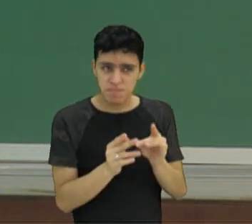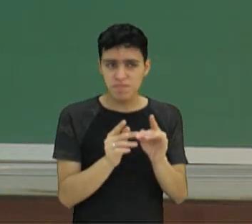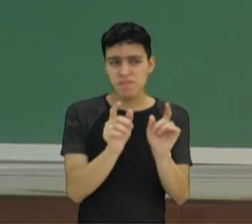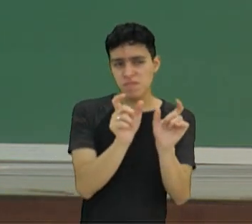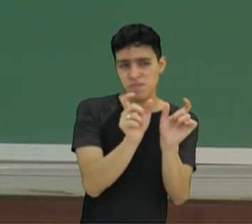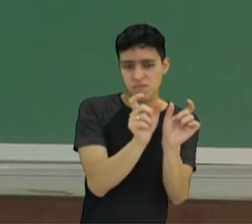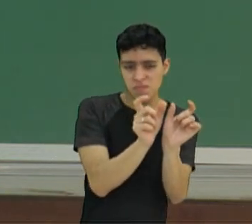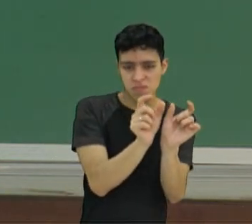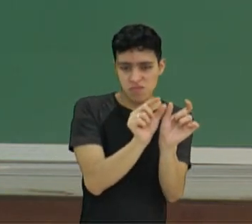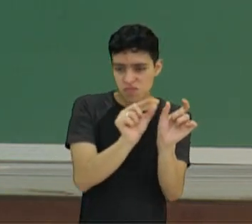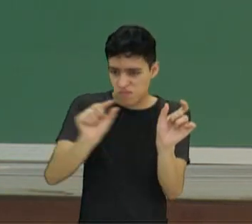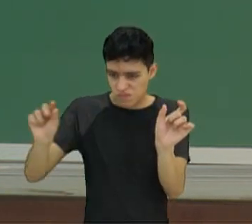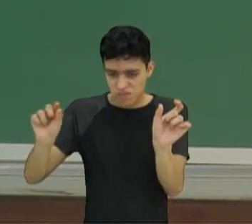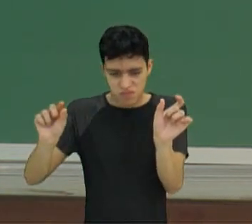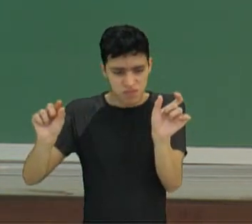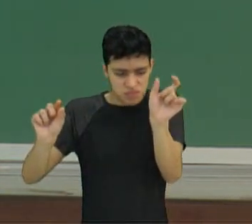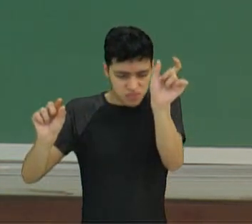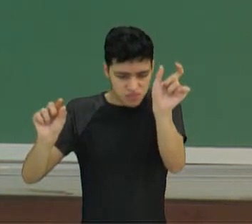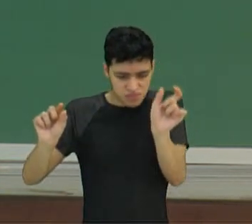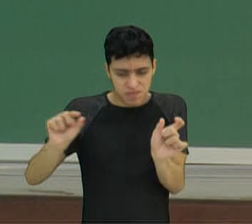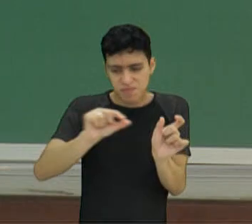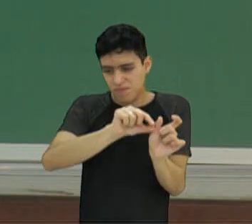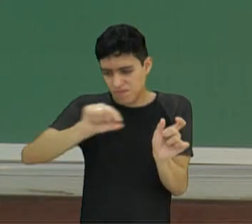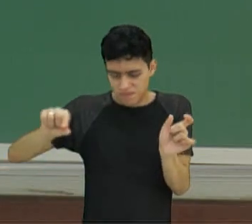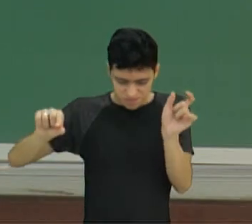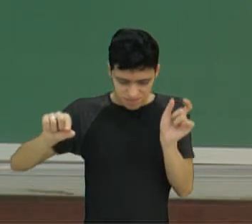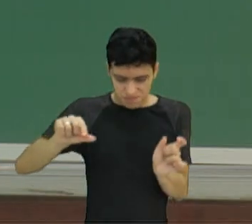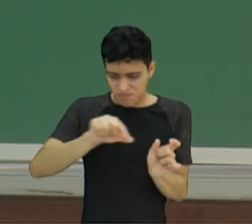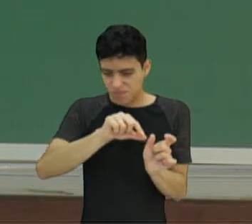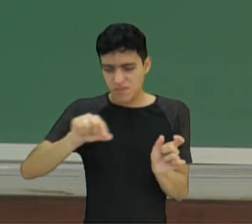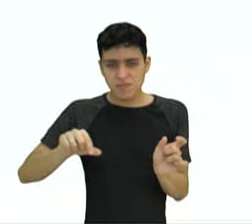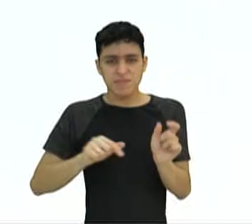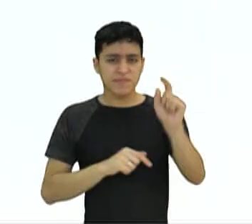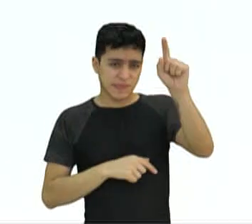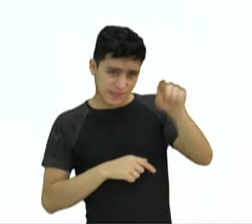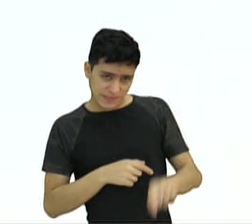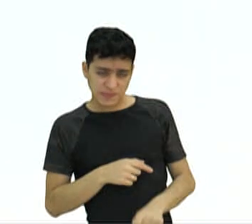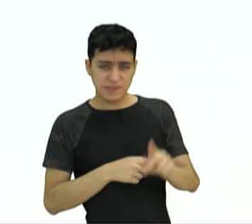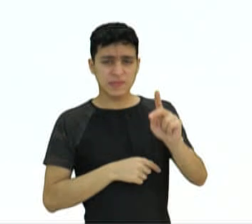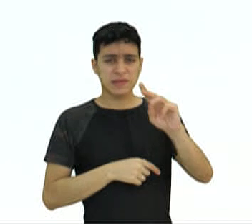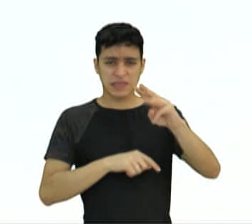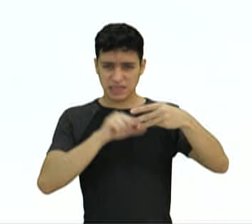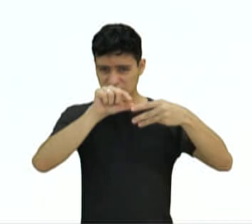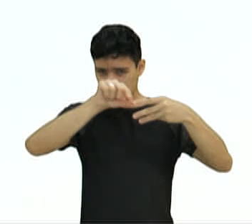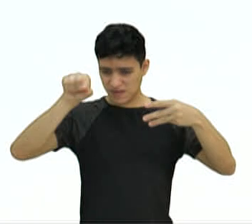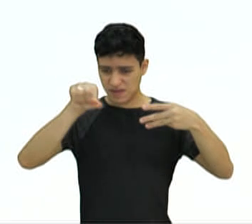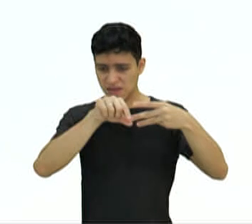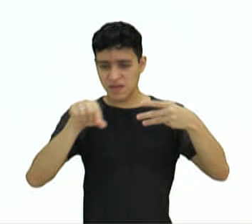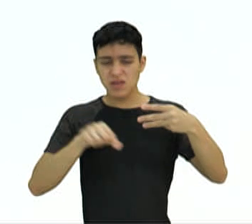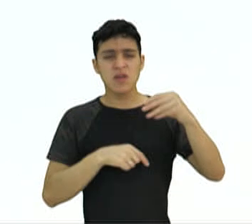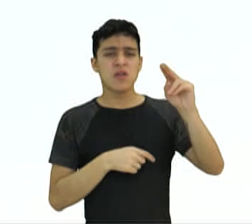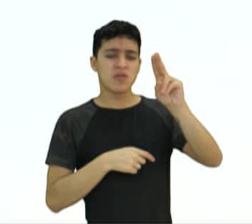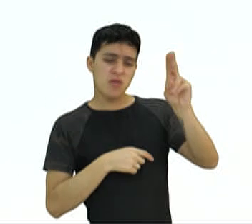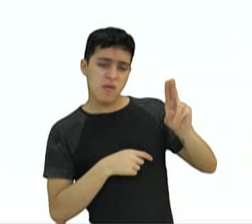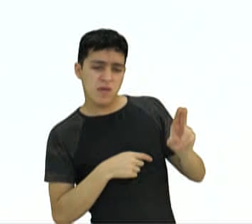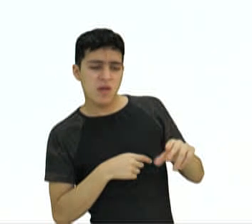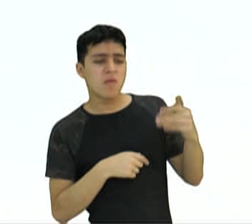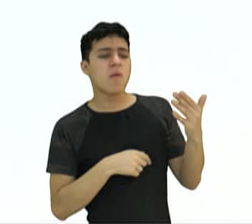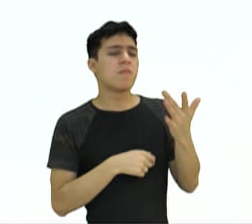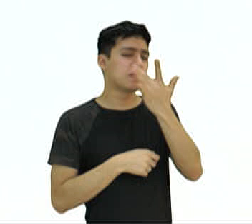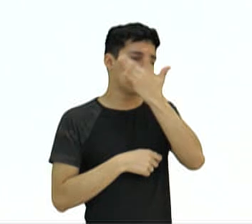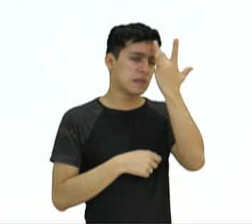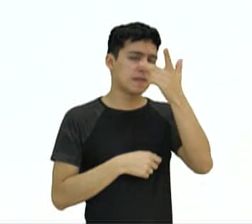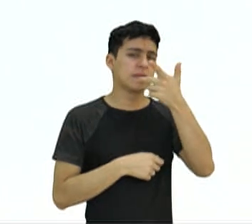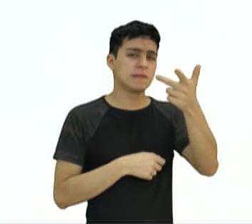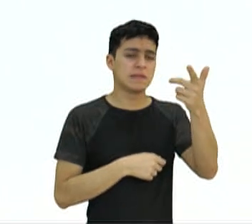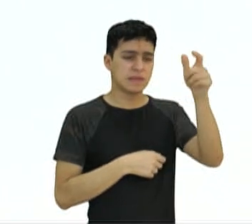sentences with Charlotte or Steve. Eu quero que vocês completem as três frases com os nomes Charlotte or